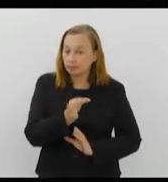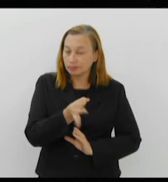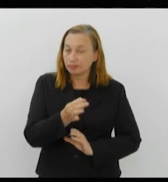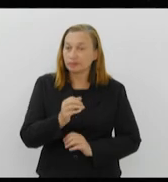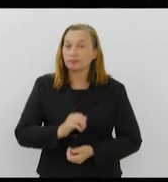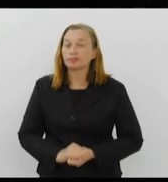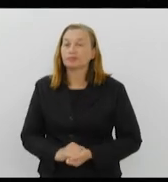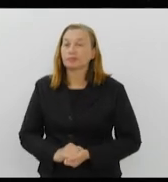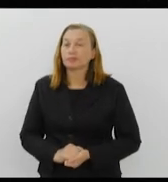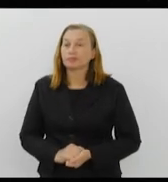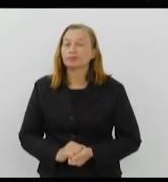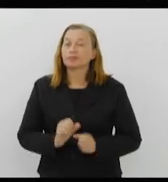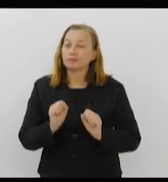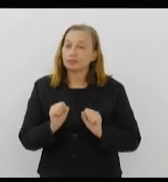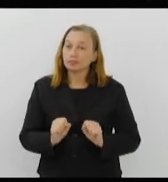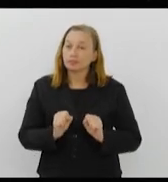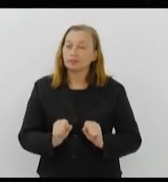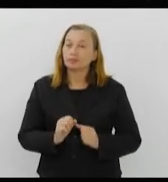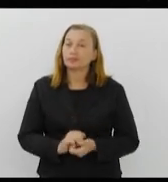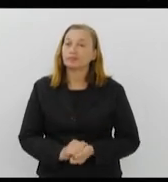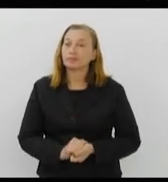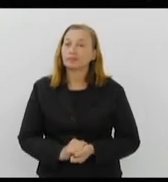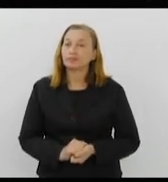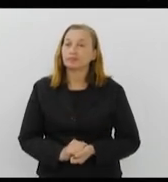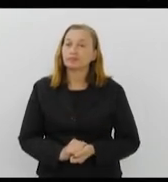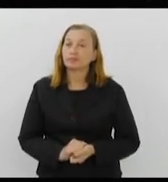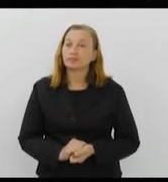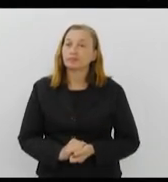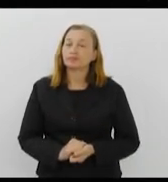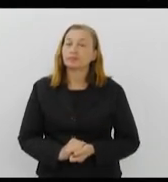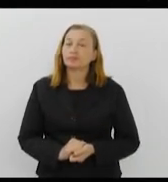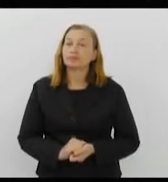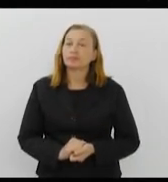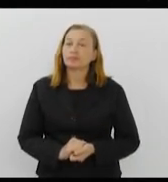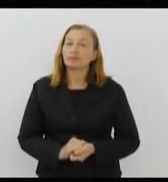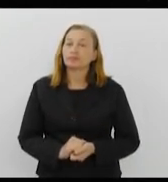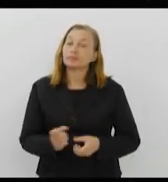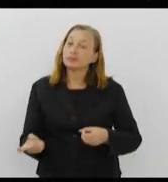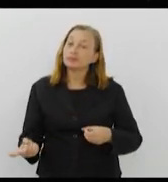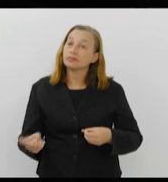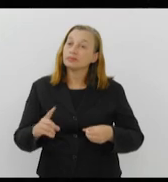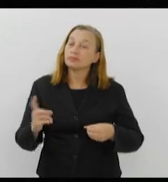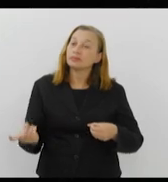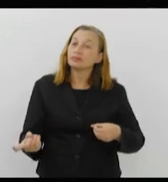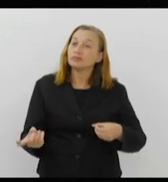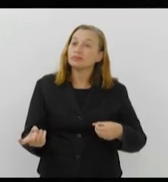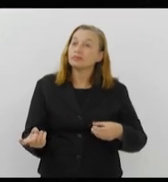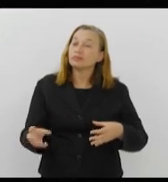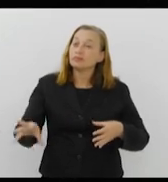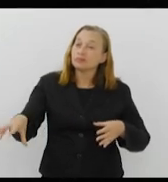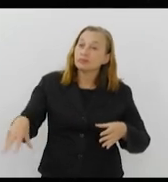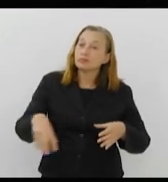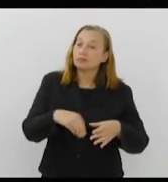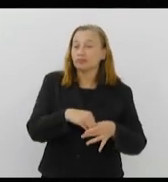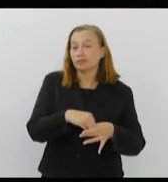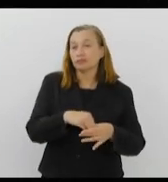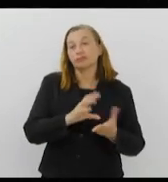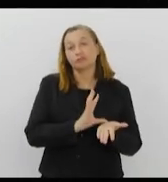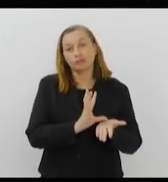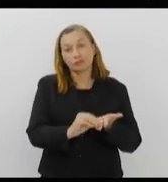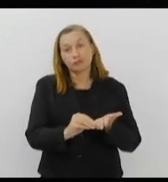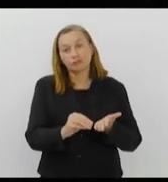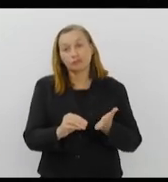possa alimentar a pauta. E entre esses processos, um